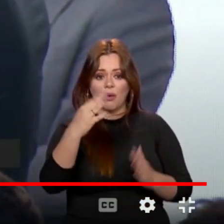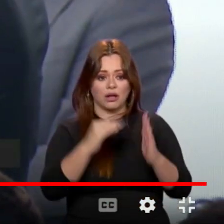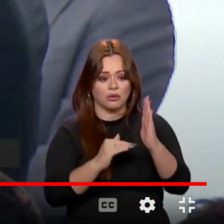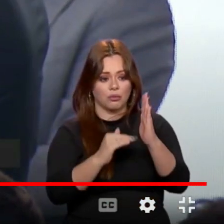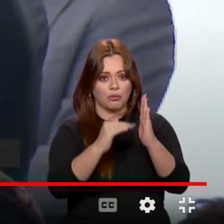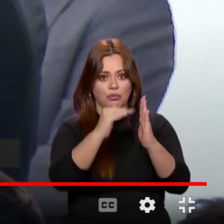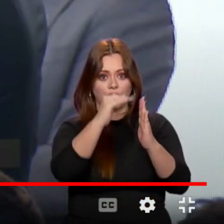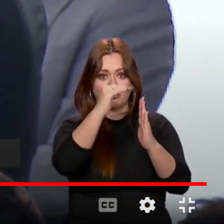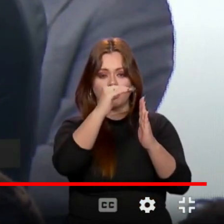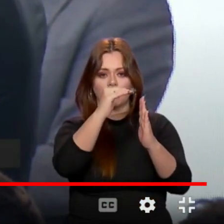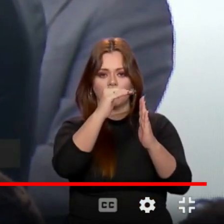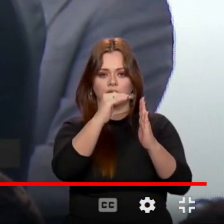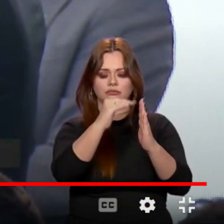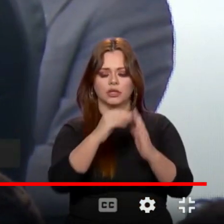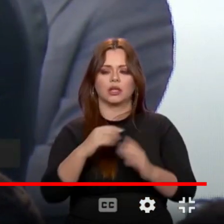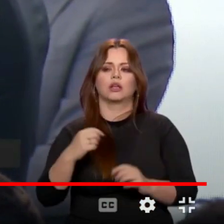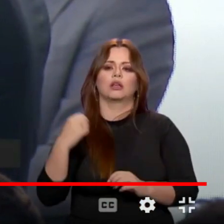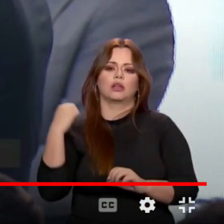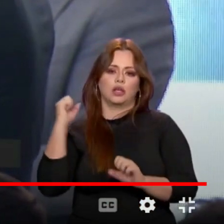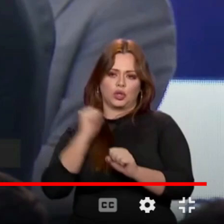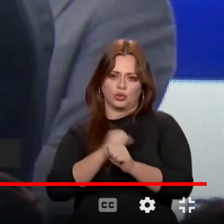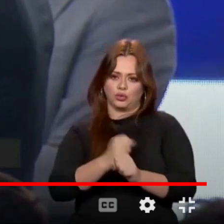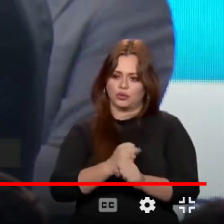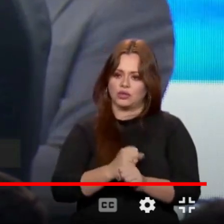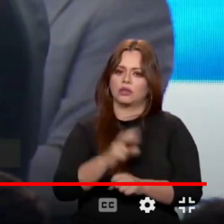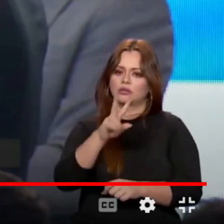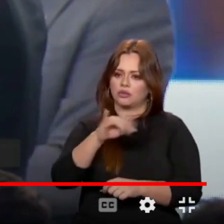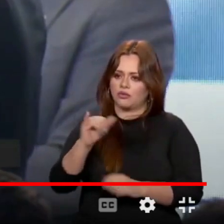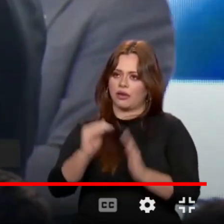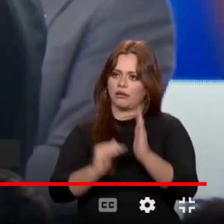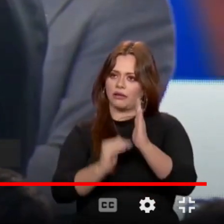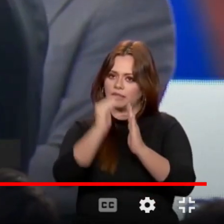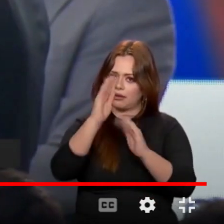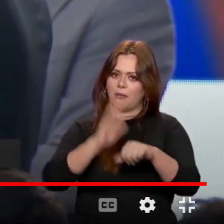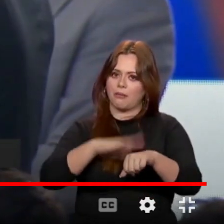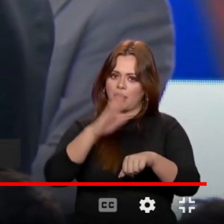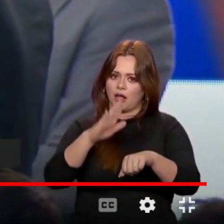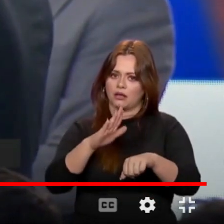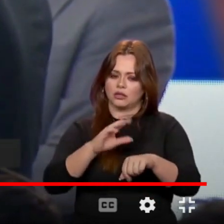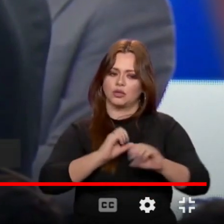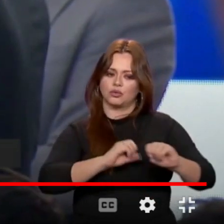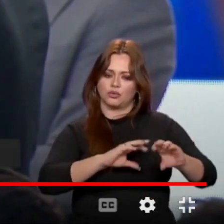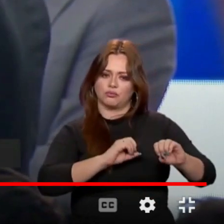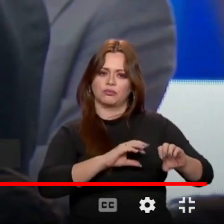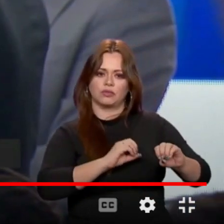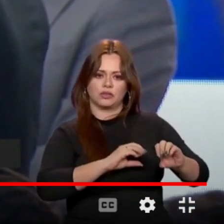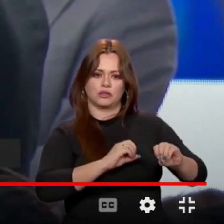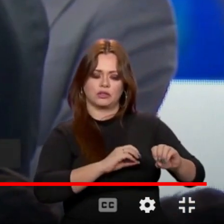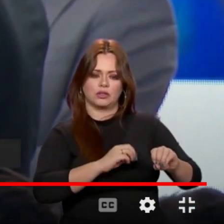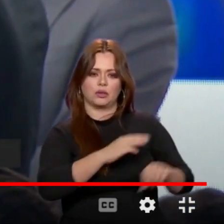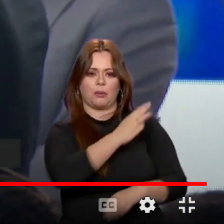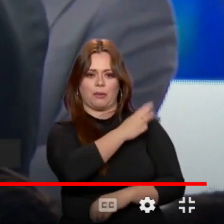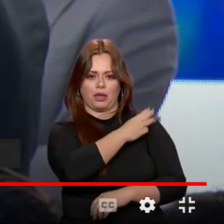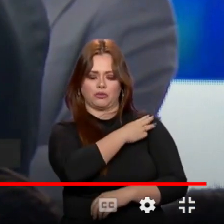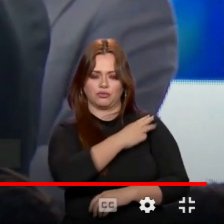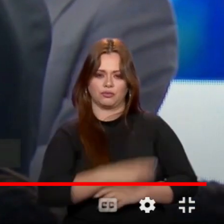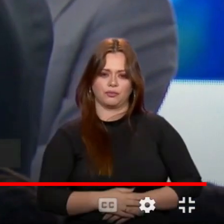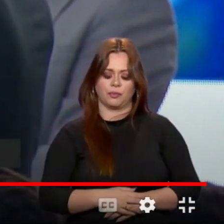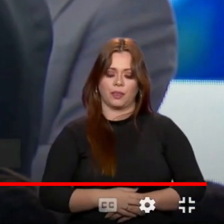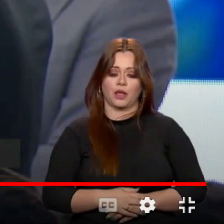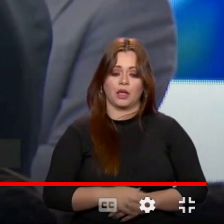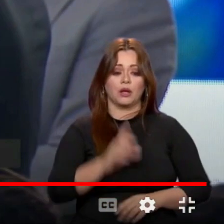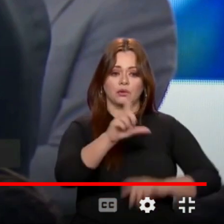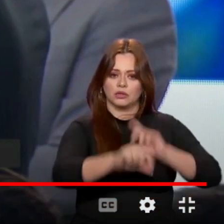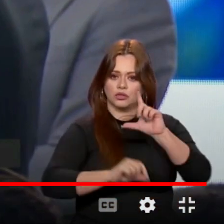e provavelmente ao longo dos anos vai colher esse resultado também no ensino médio. O senhor escolheu o ministro Camilo Santana,